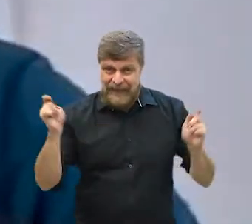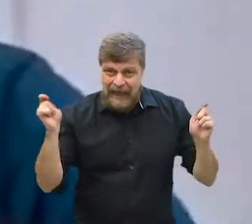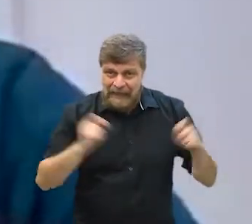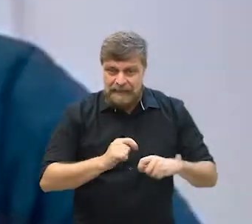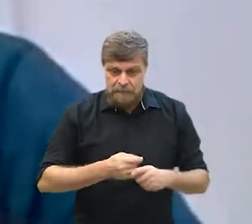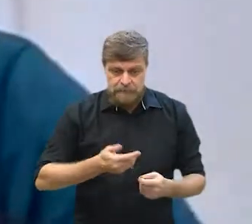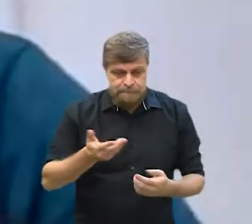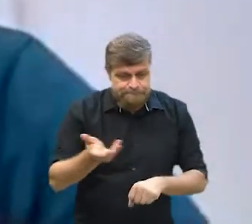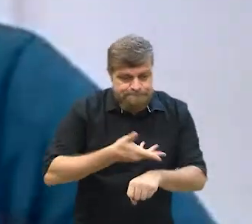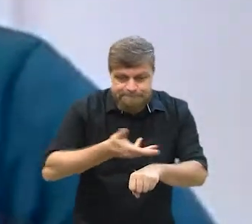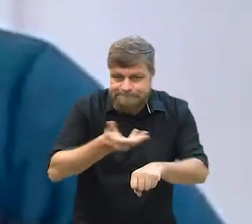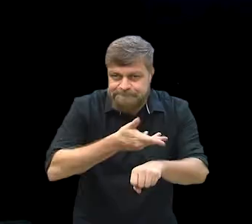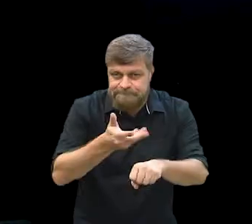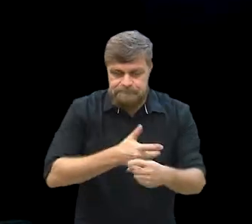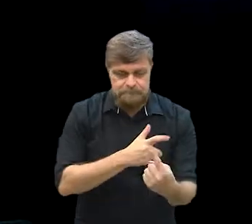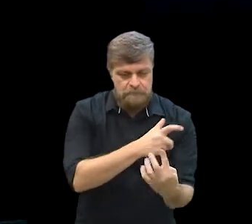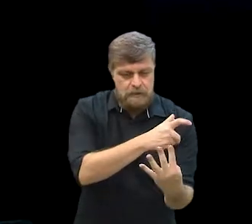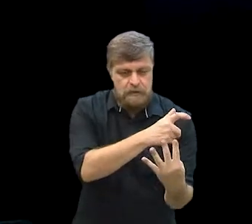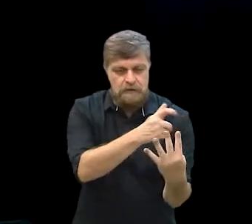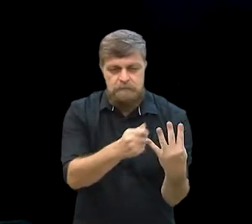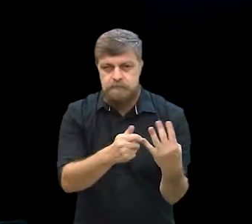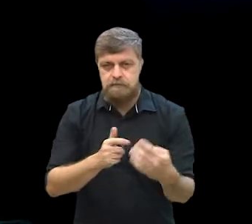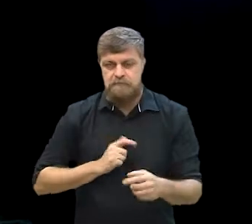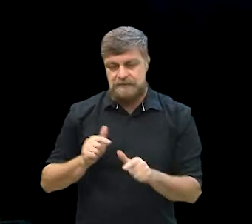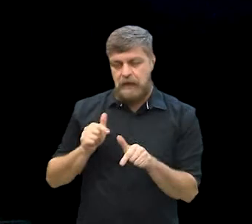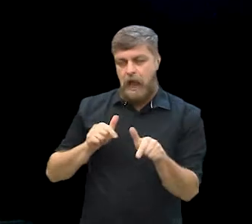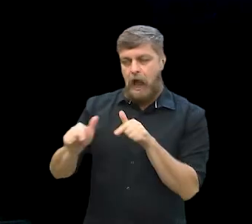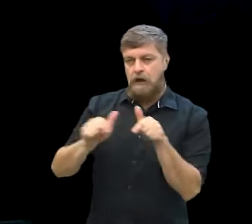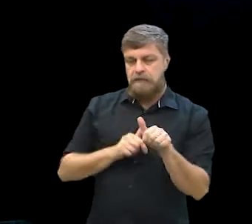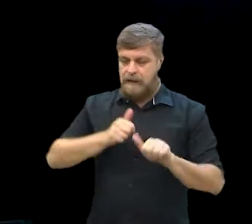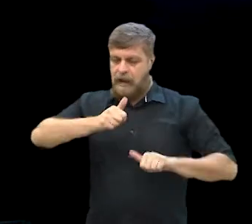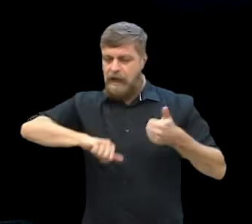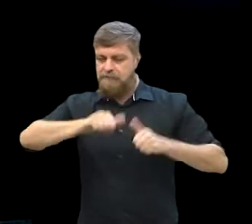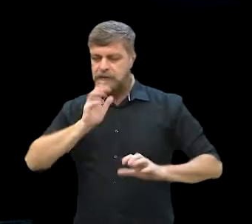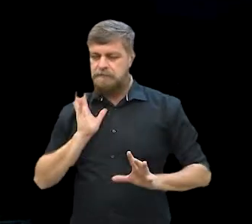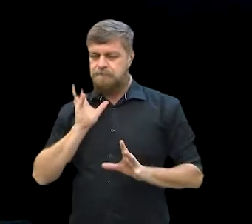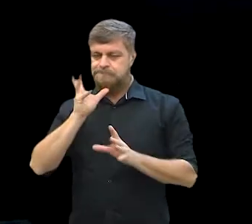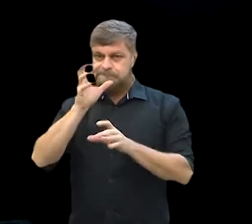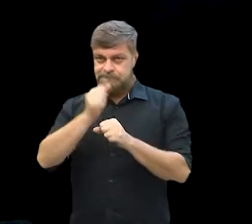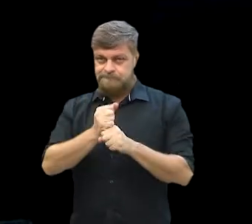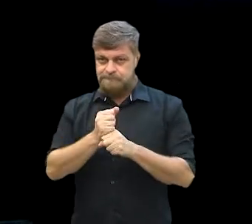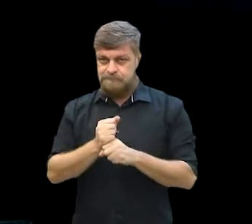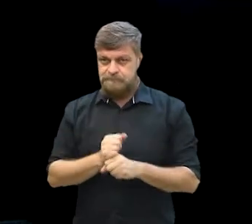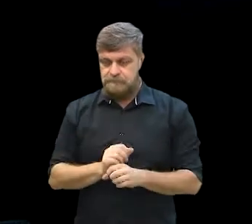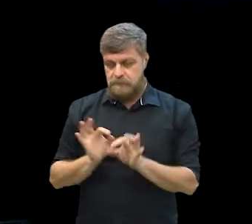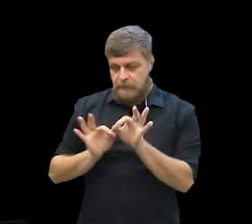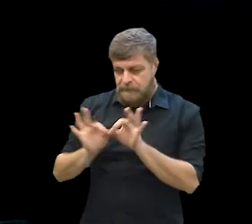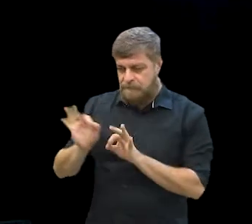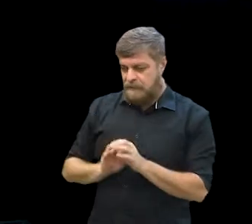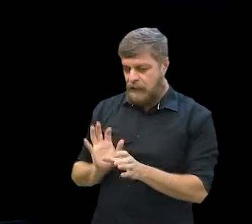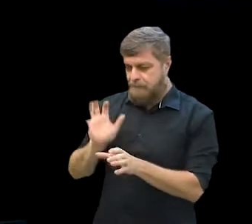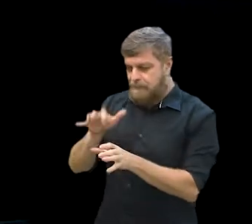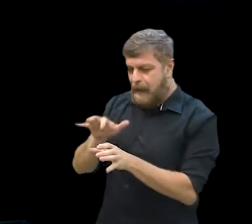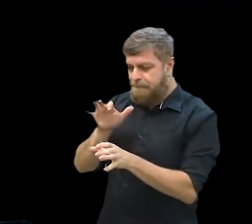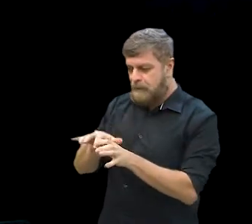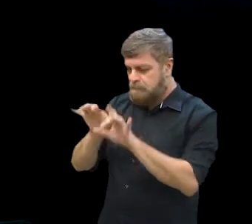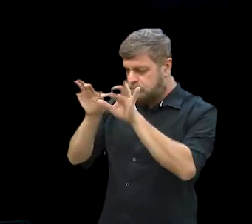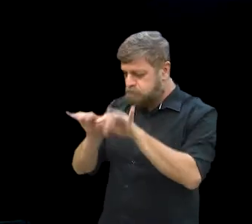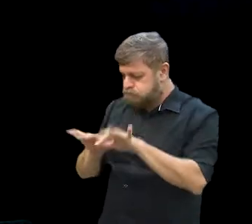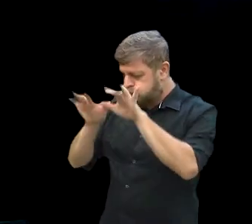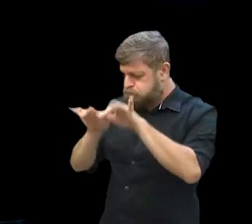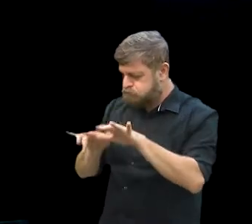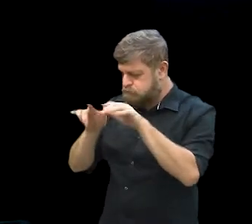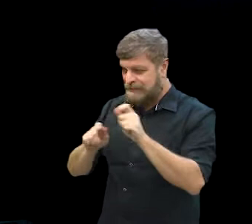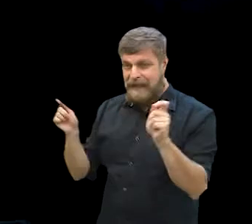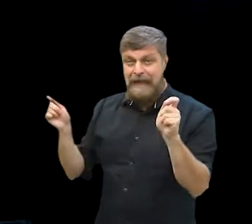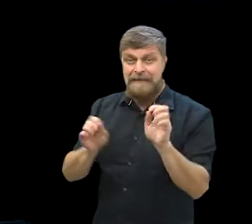existiam oportunidades se você fizer um trabalho de análise dessas informações, tratar essas informações,